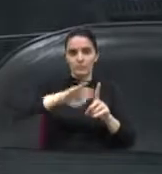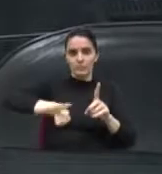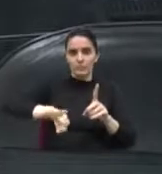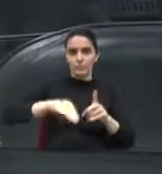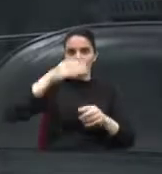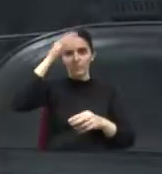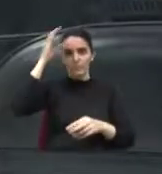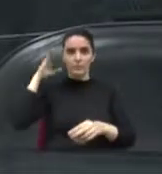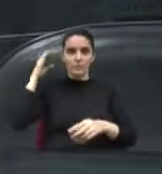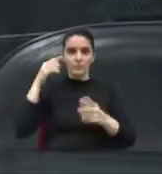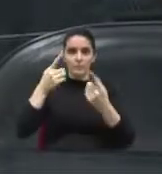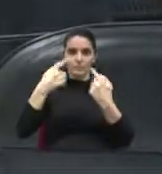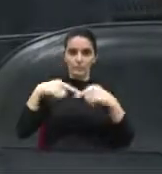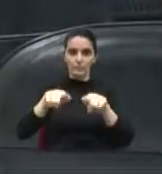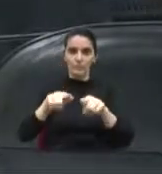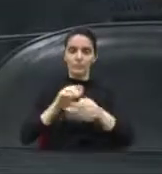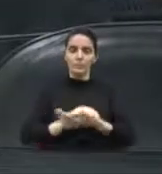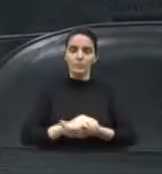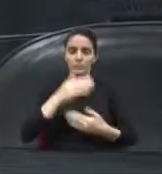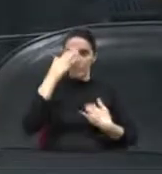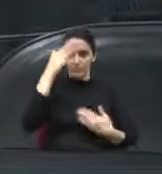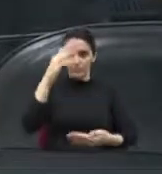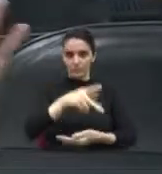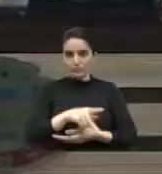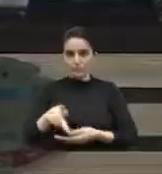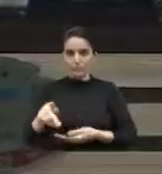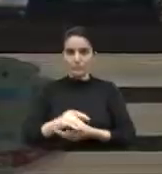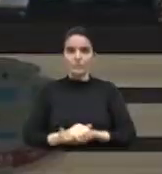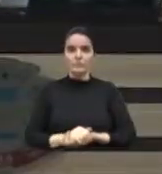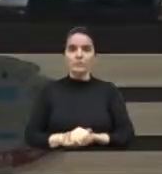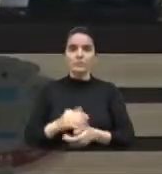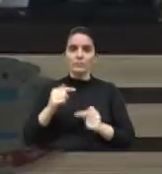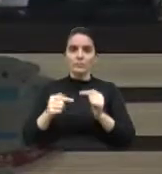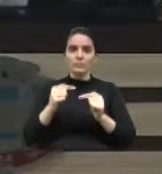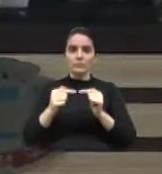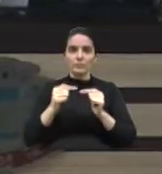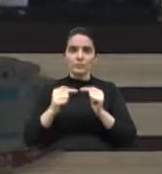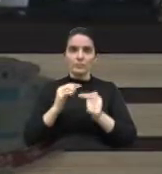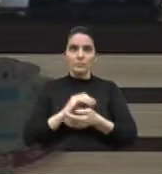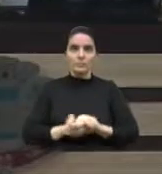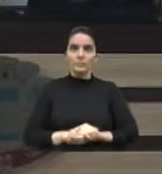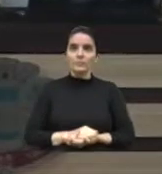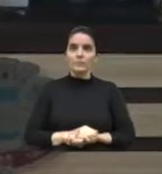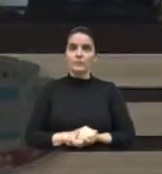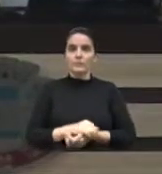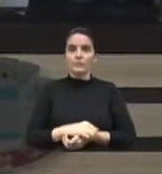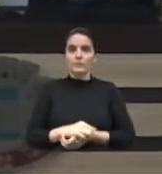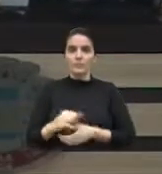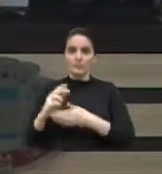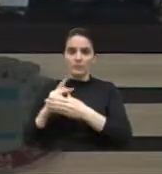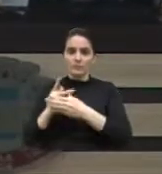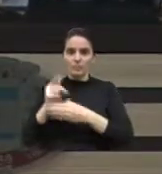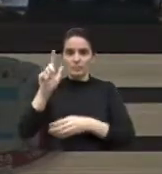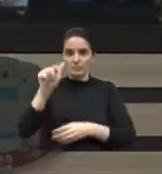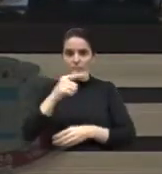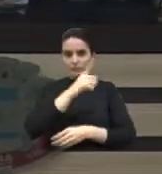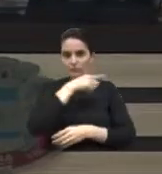sou contra. Obrigada, presidente. Continua a discussão. Gostaria, senhor presidente. Discutir. Helder, depois a doutora Mayra.